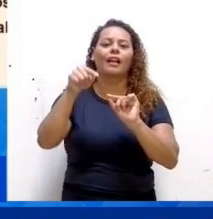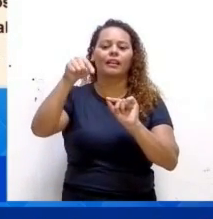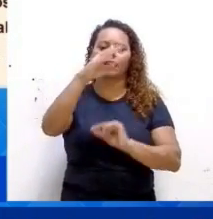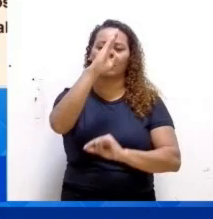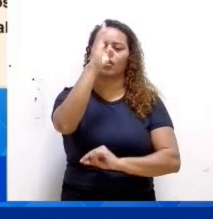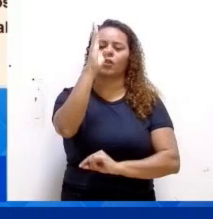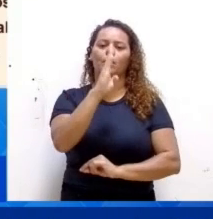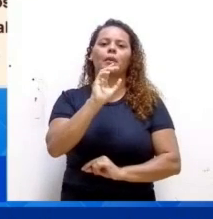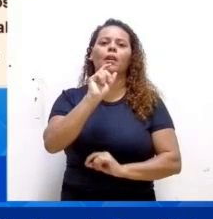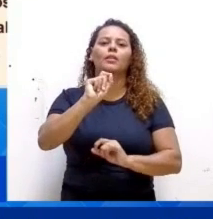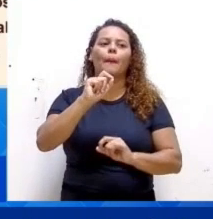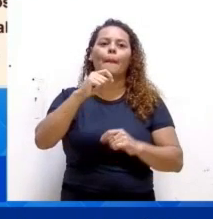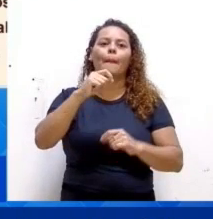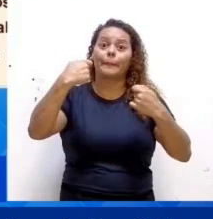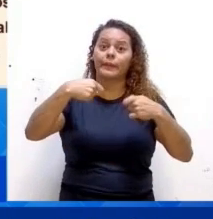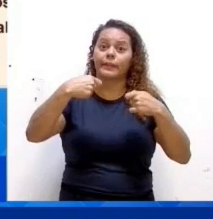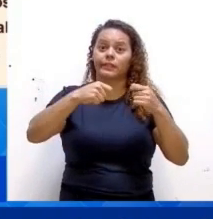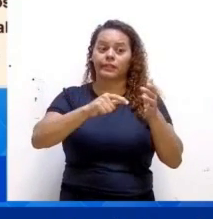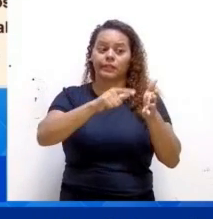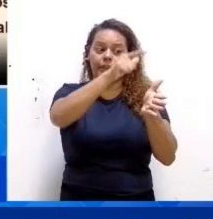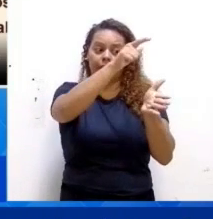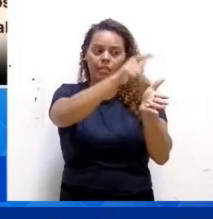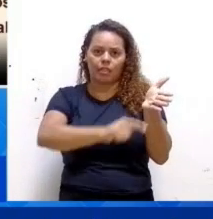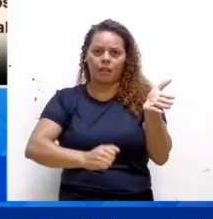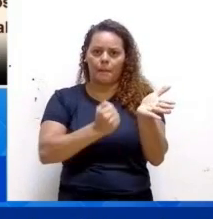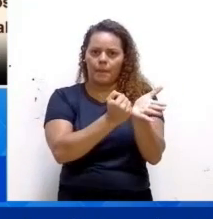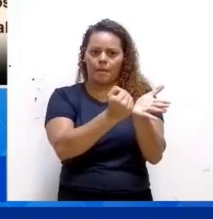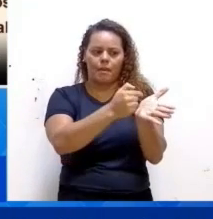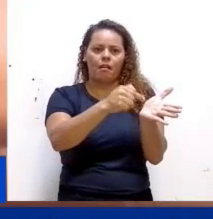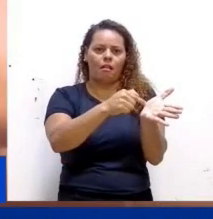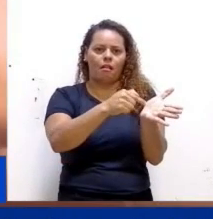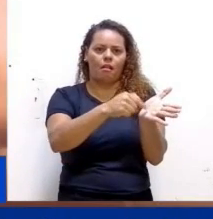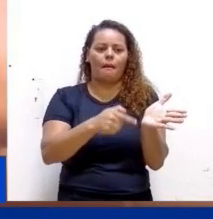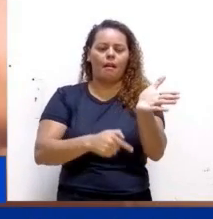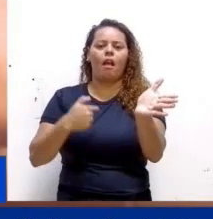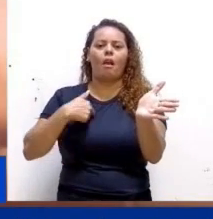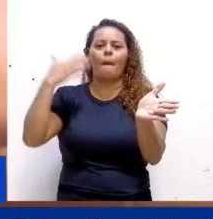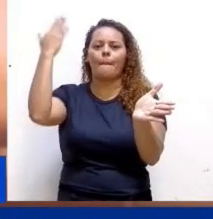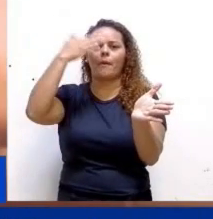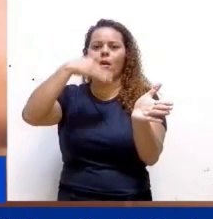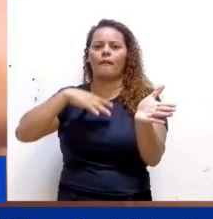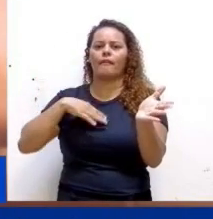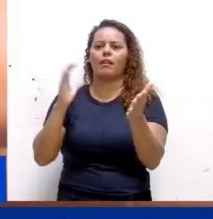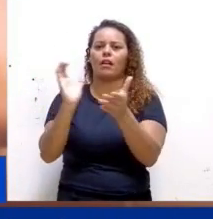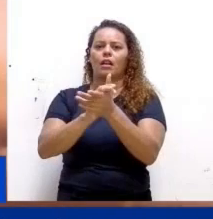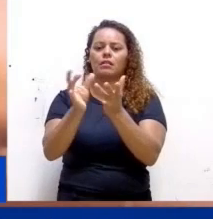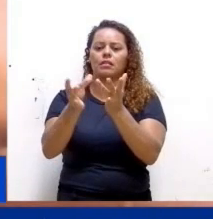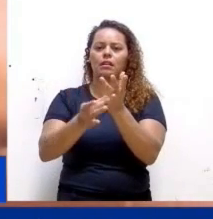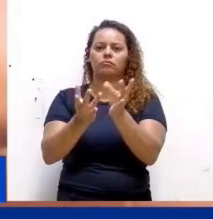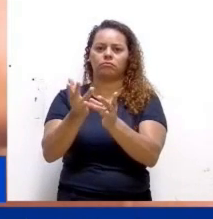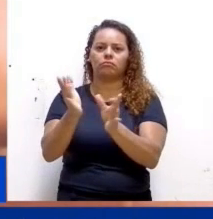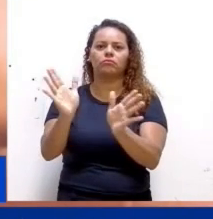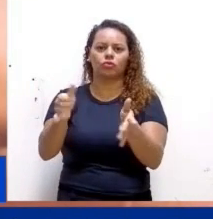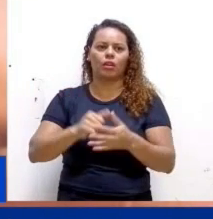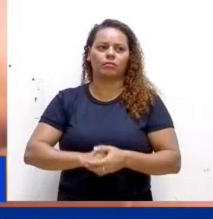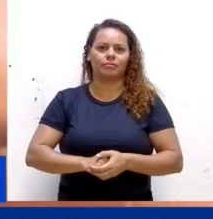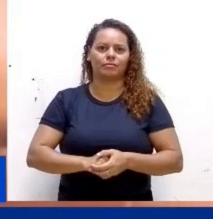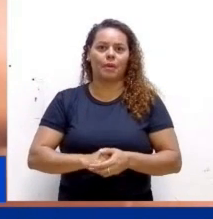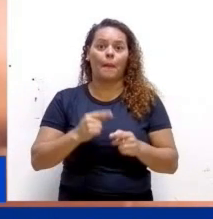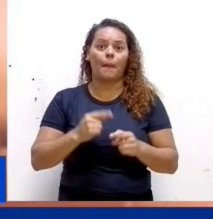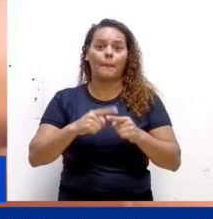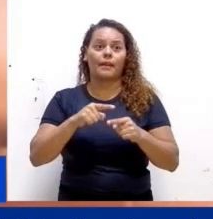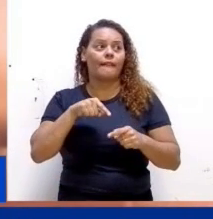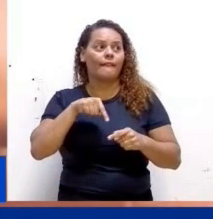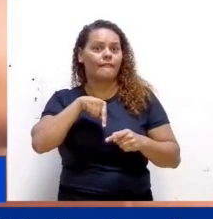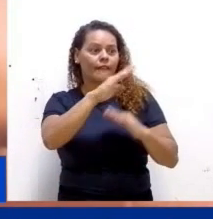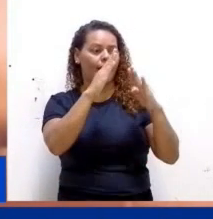Brasil prova-se pela certidão do registro. Aquela certidão de casamento, ela é registrada no cartório. Fundo branco com o título